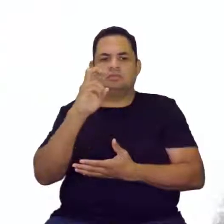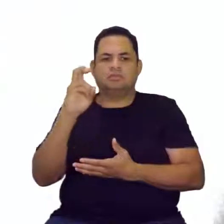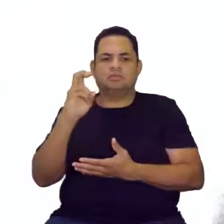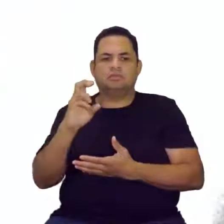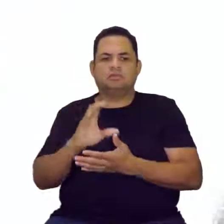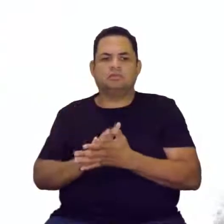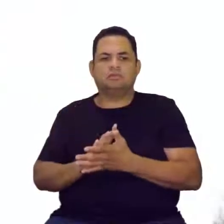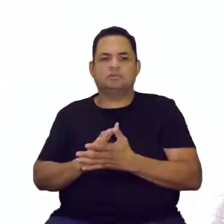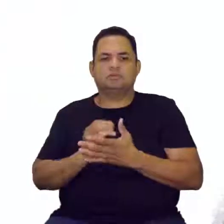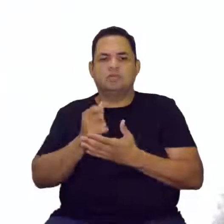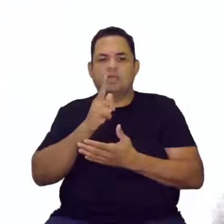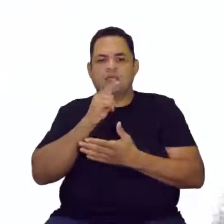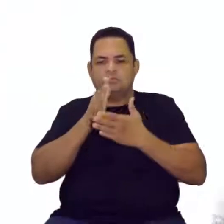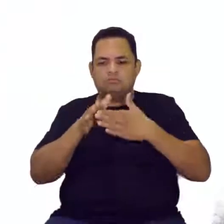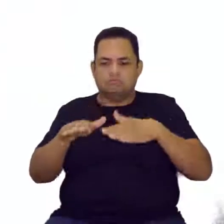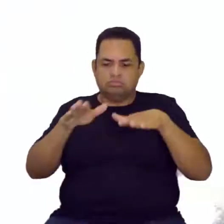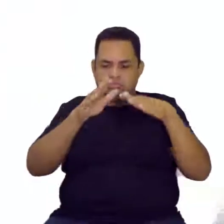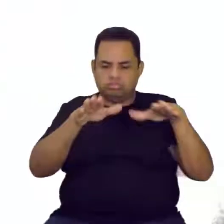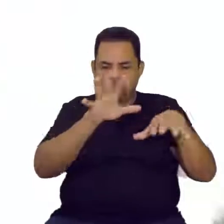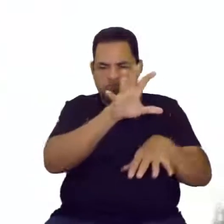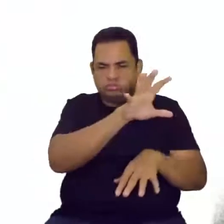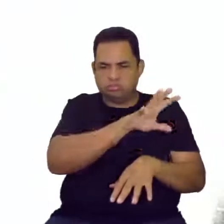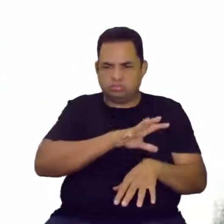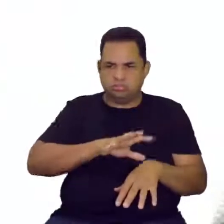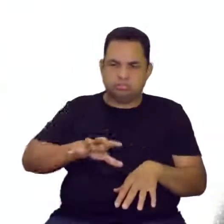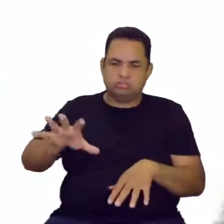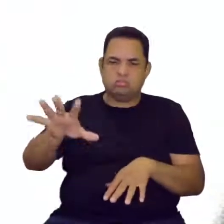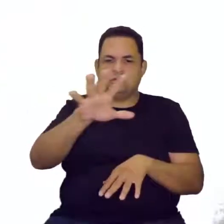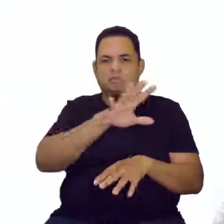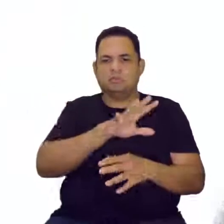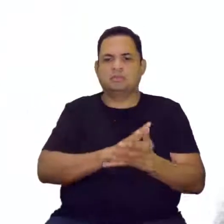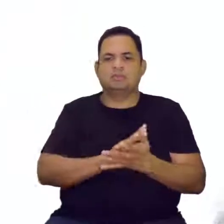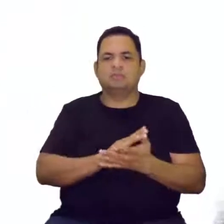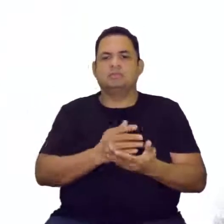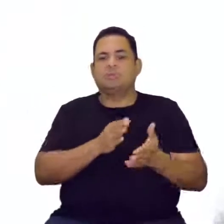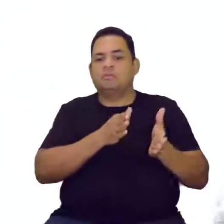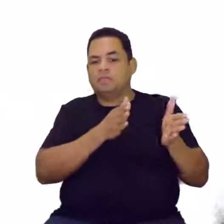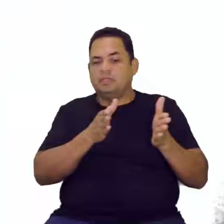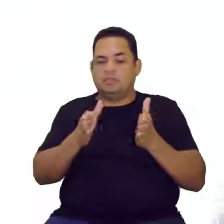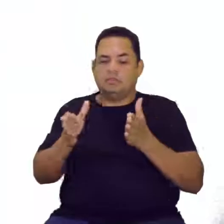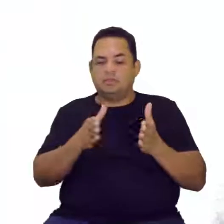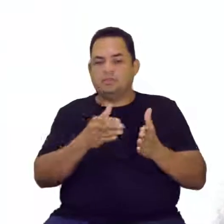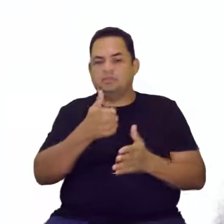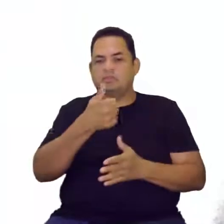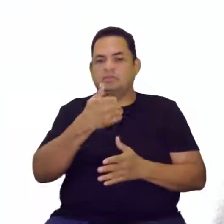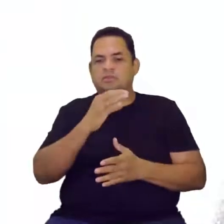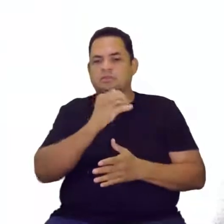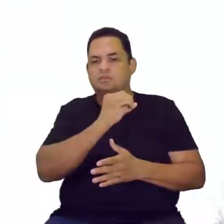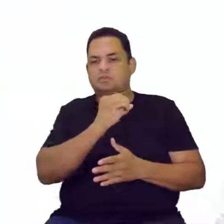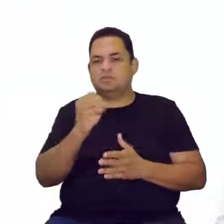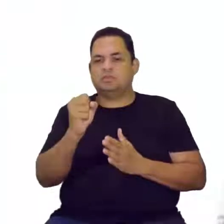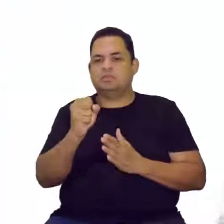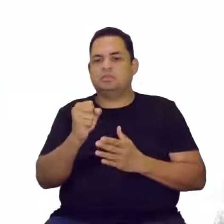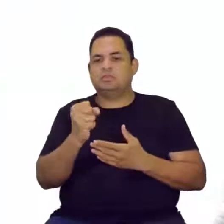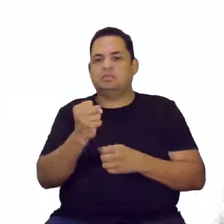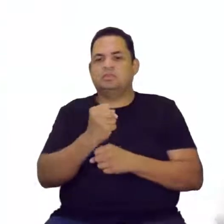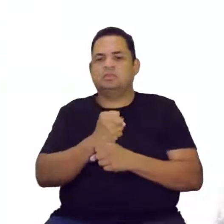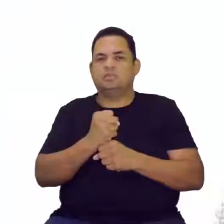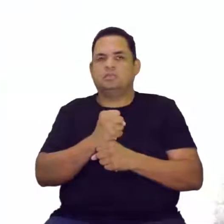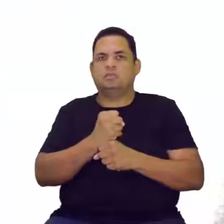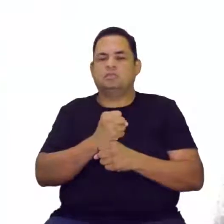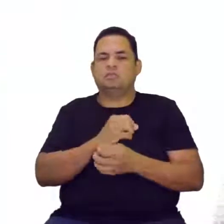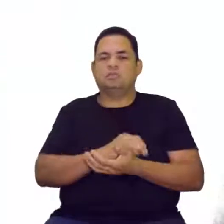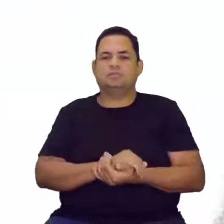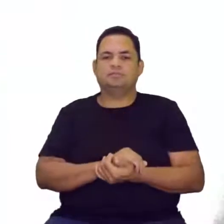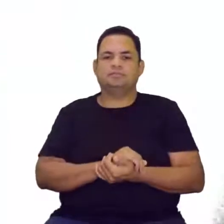0,55 graus Celsius nos oceanos, em um período de 100 anos. Lógico que há muitos outros órgãos que